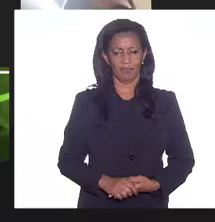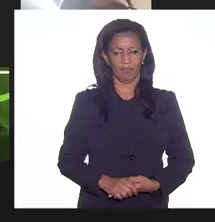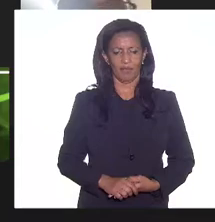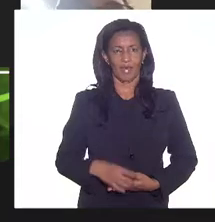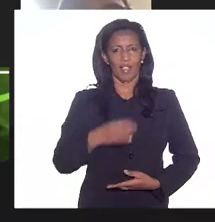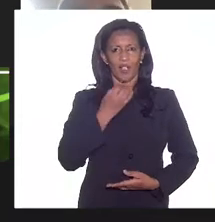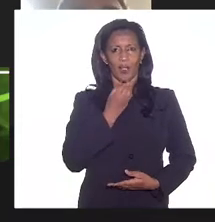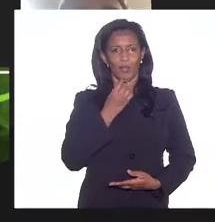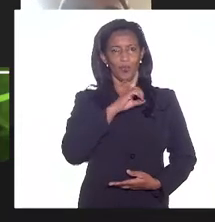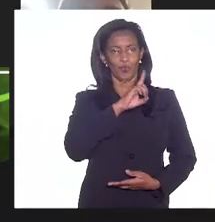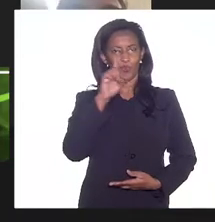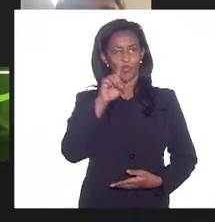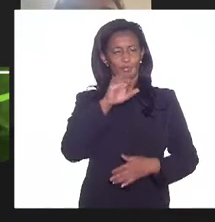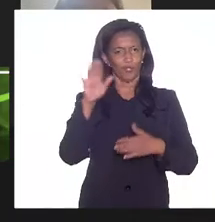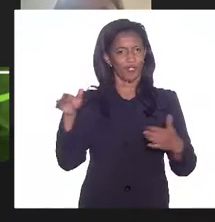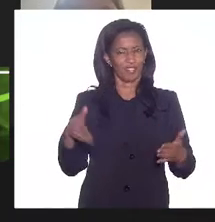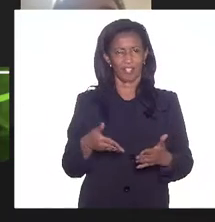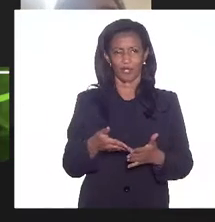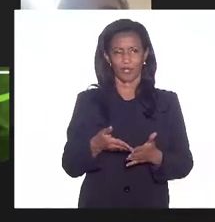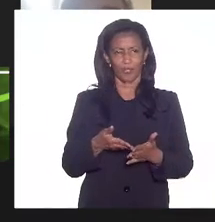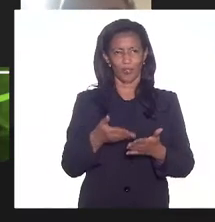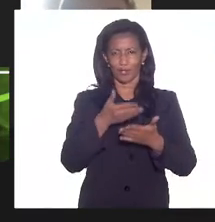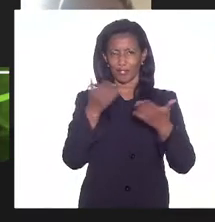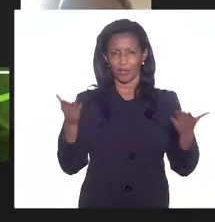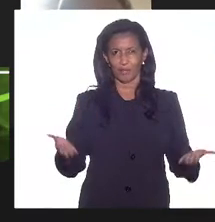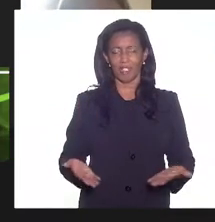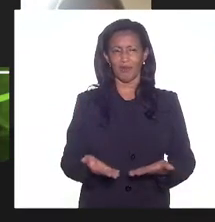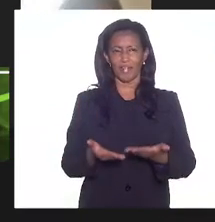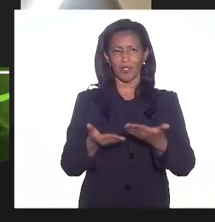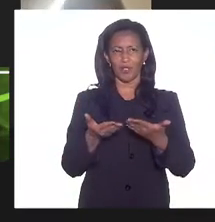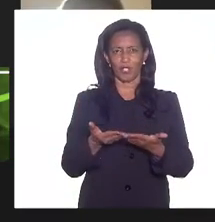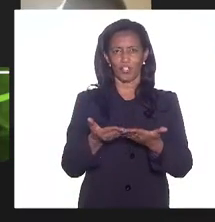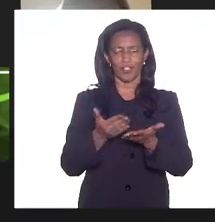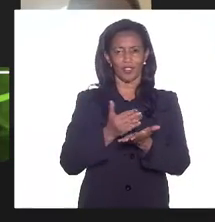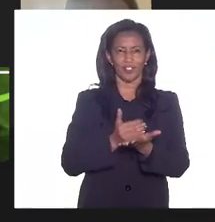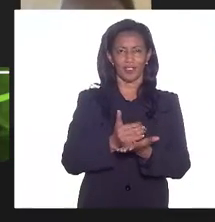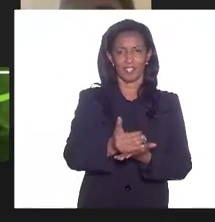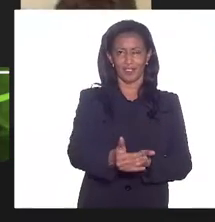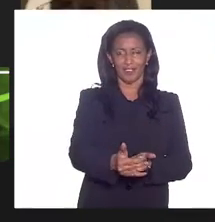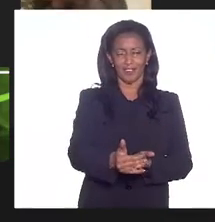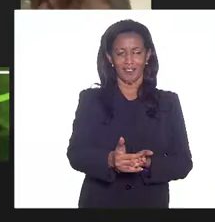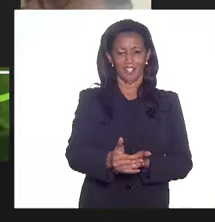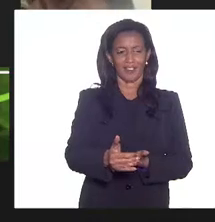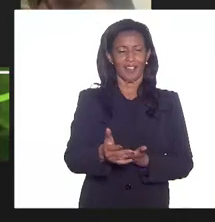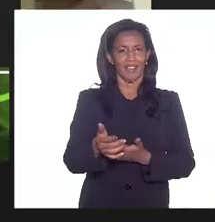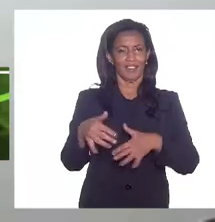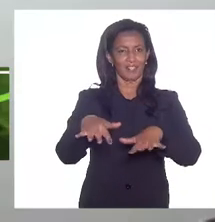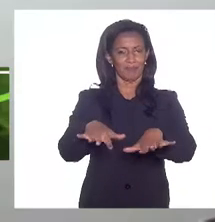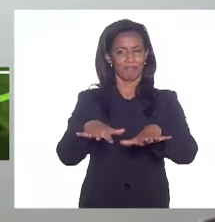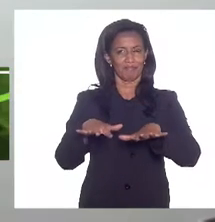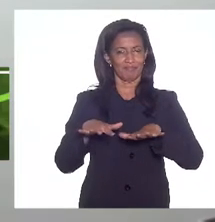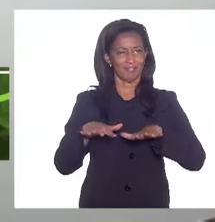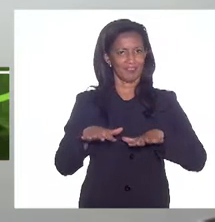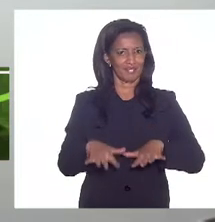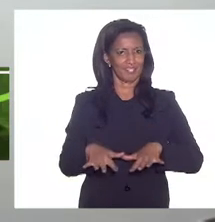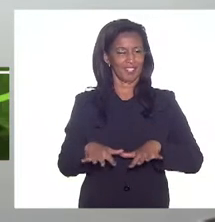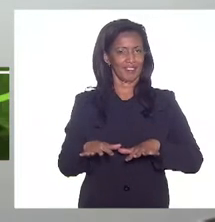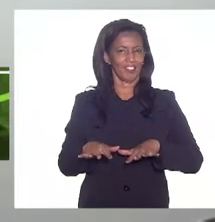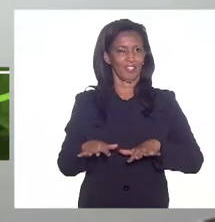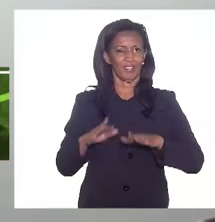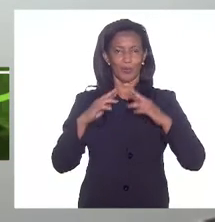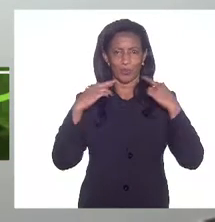Bom dia a todas, a todos, a todes. Quero dar início a esta audiência pública da Comissão de Cultura,